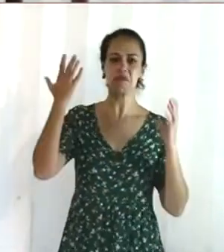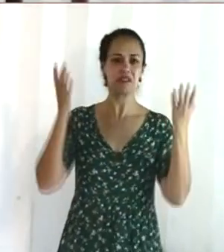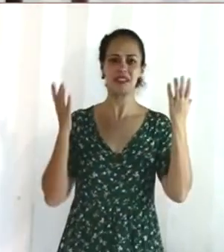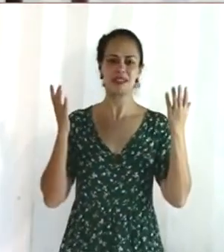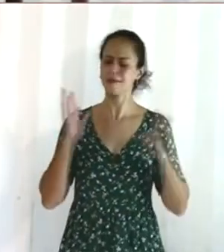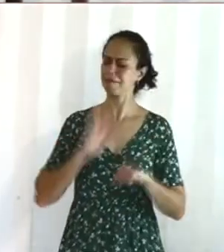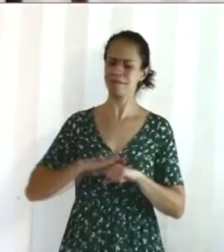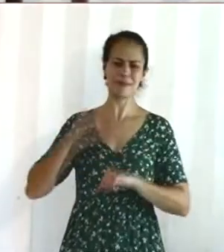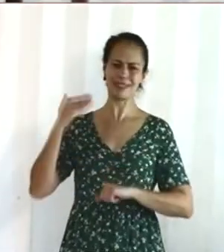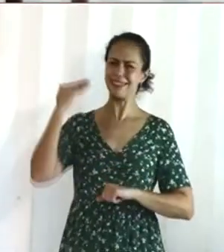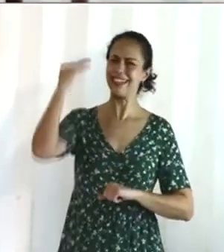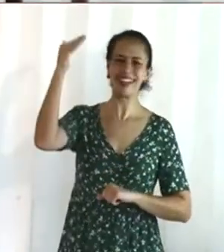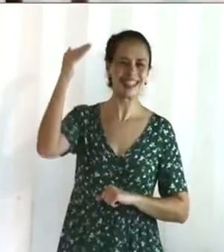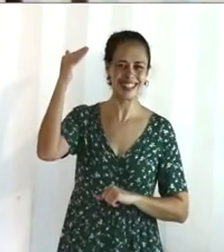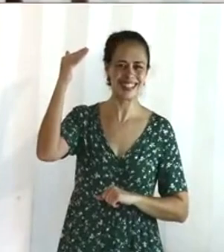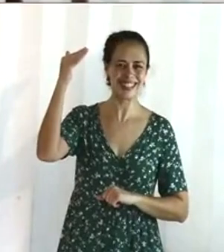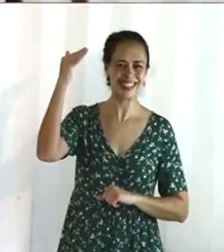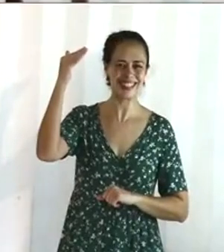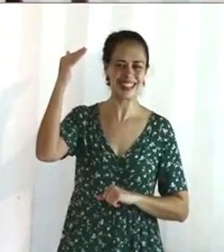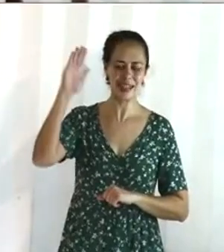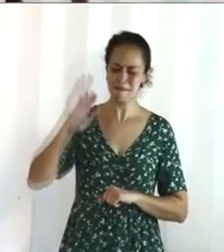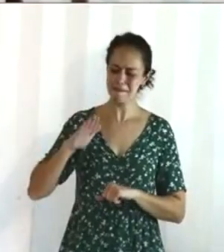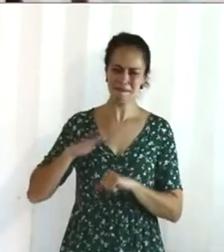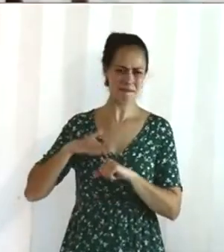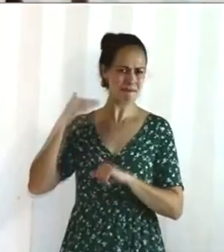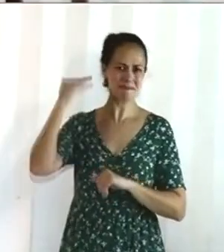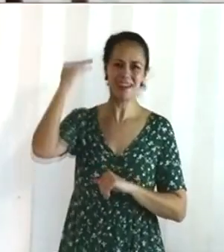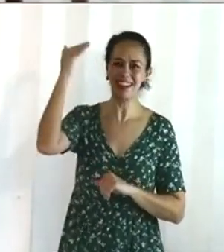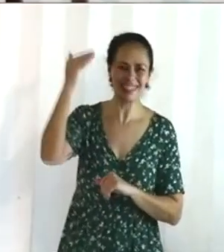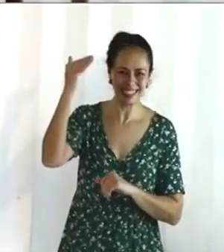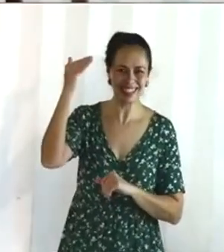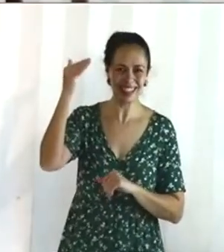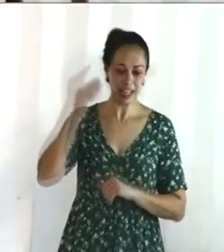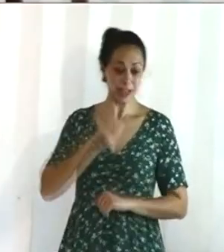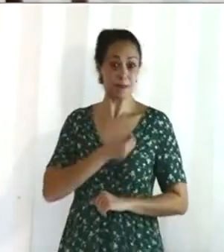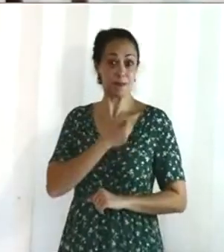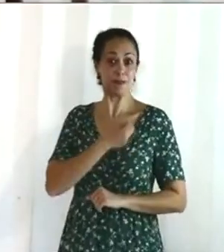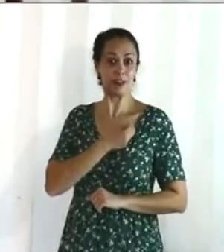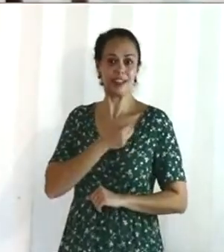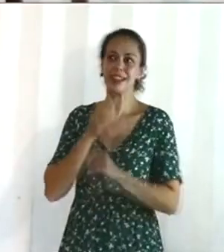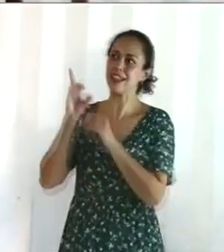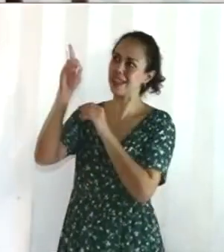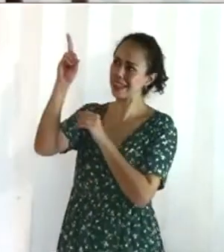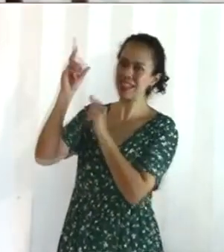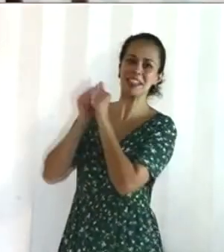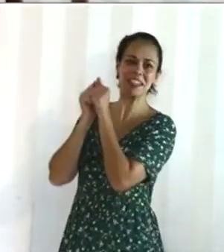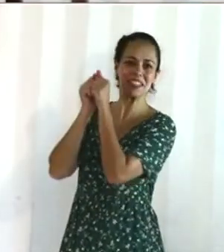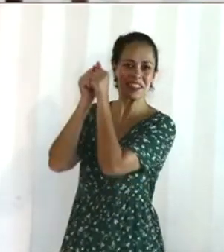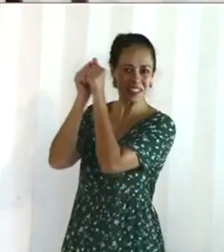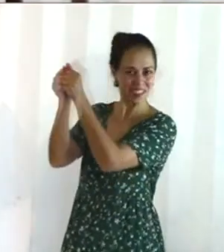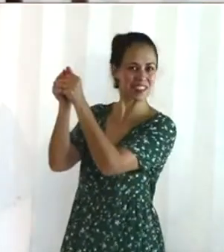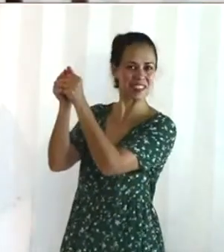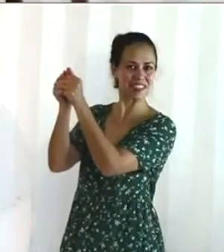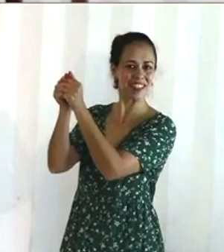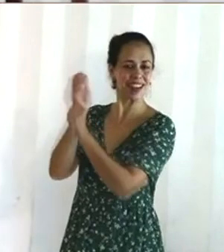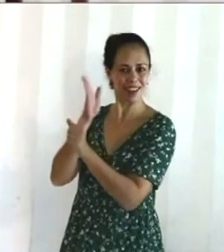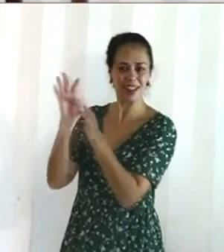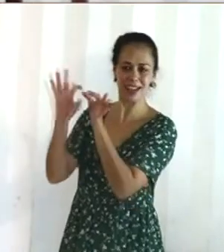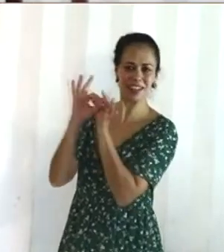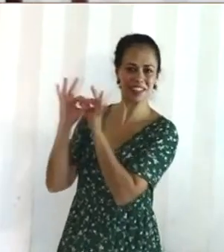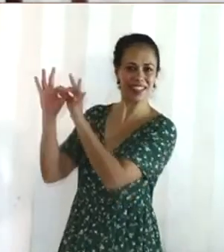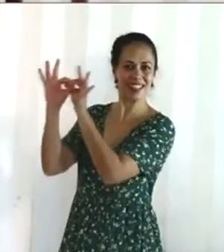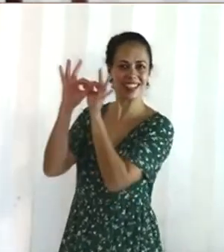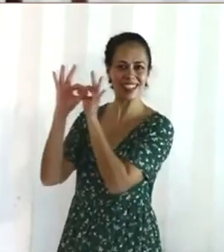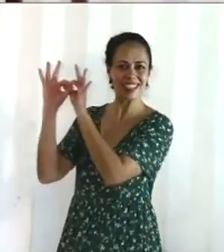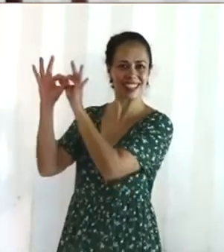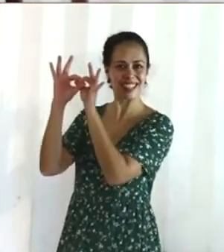vida e nos deu vida para compartilhar dela para as outras pessoas. E nessa vida que temos, estamos unidos